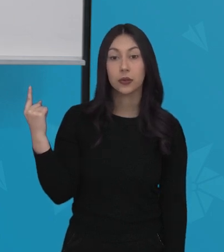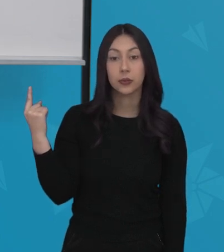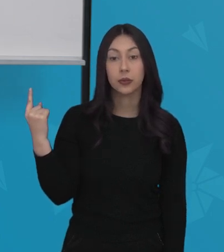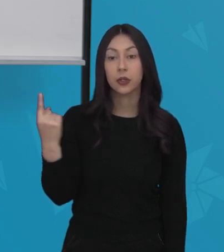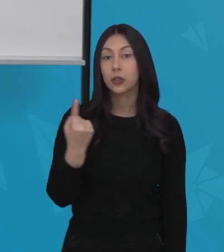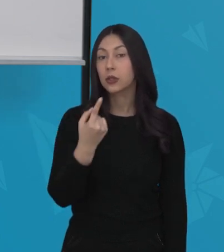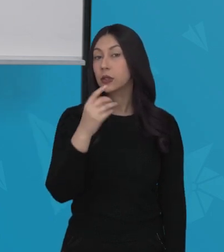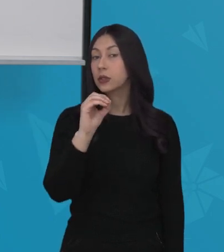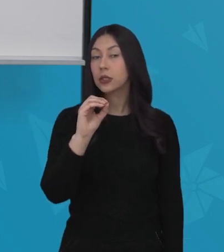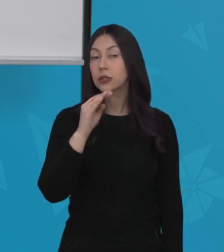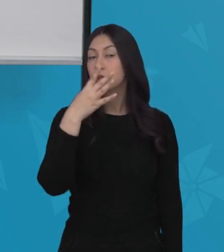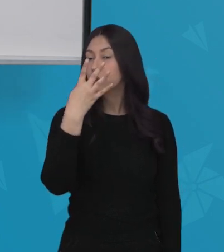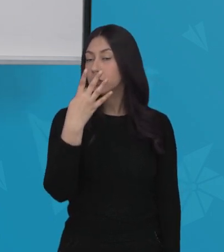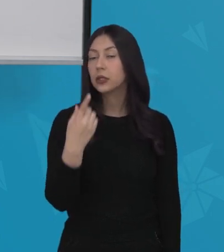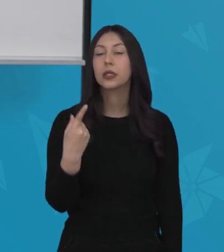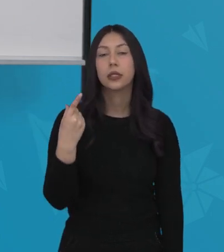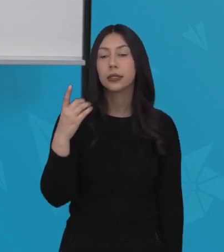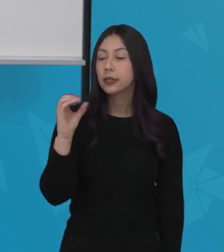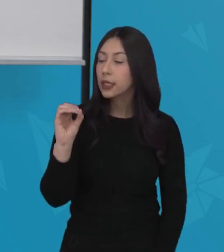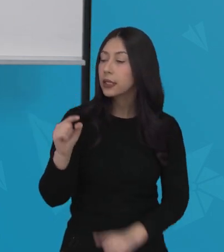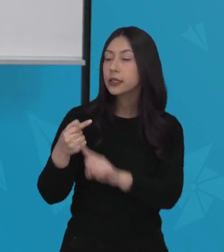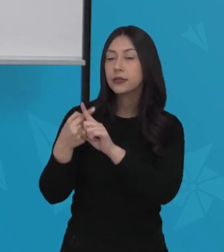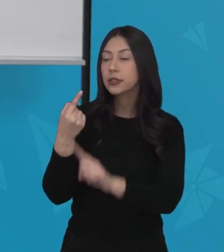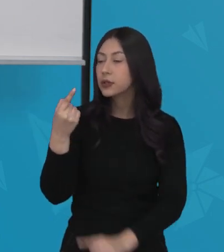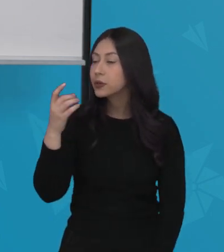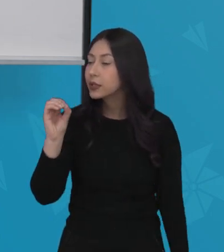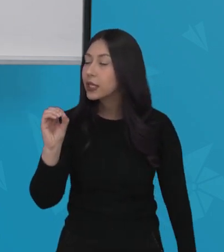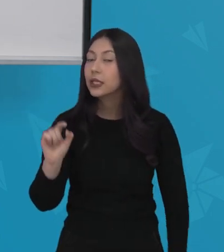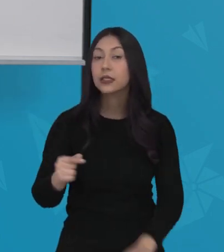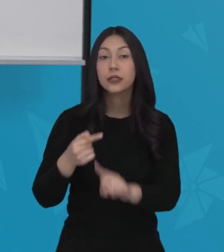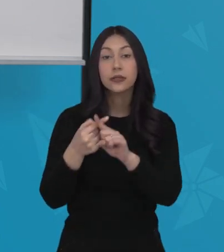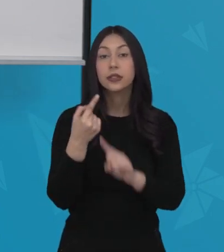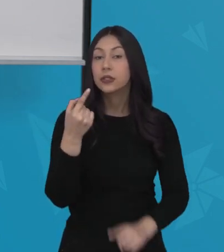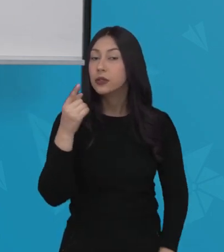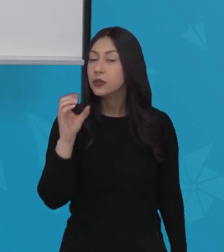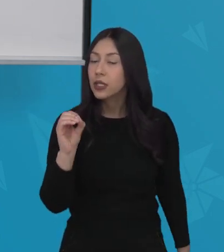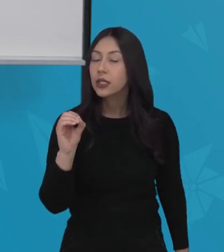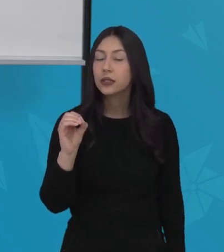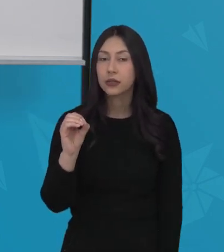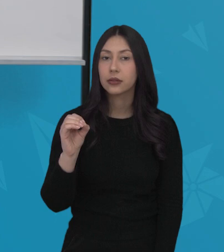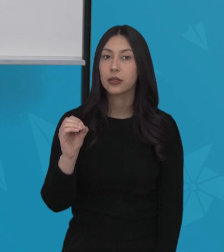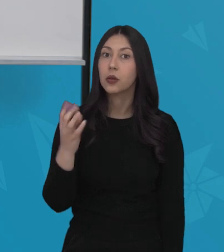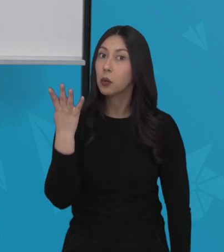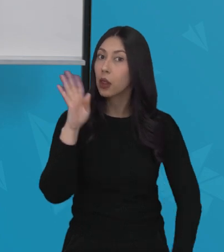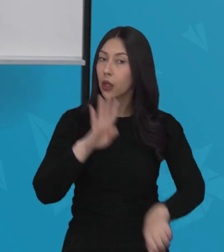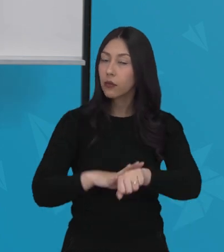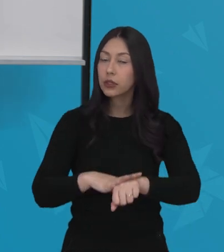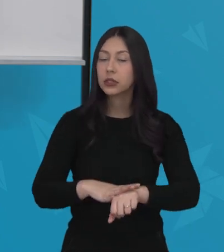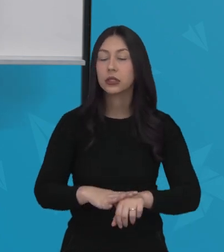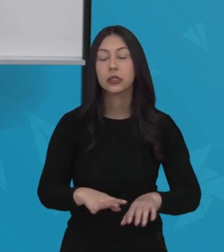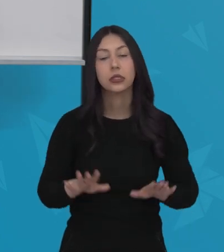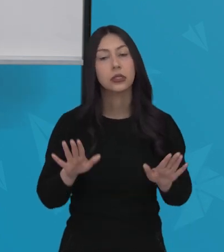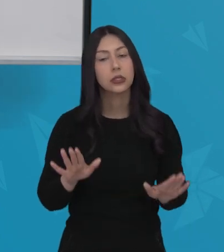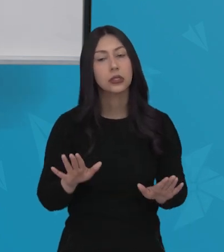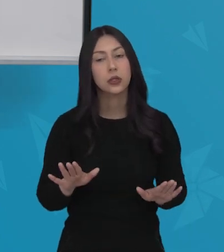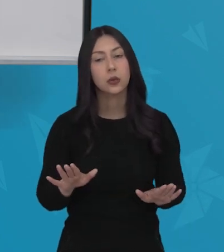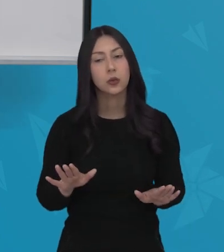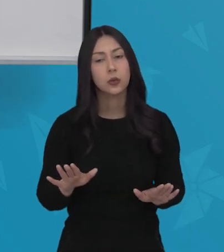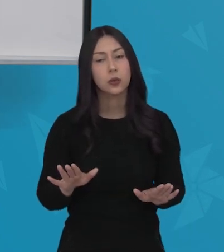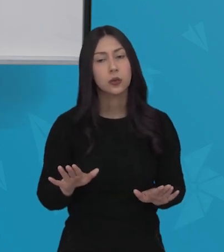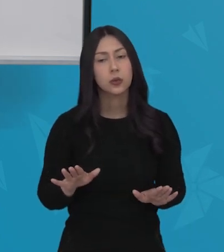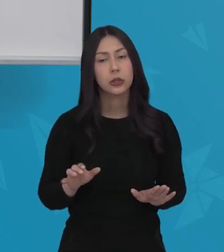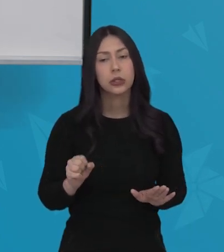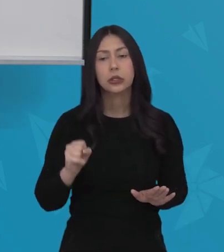sabe que o 10 à quarta é o 10 vezes o 10 vezes o 10 vezes o 10. 4 vezes. Se ele é o